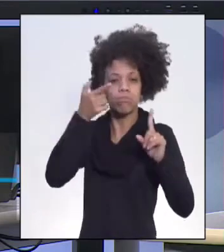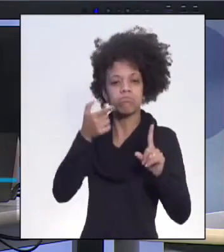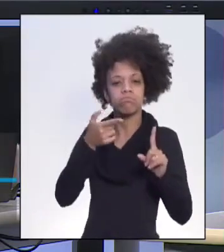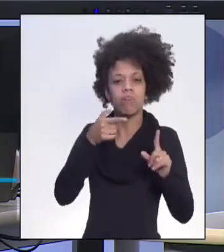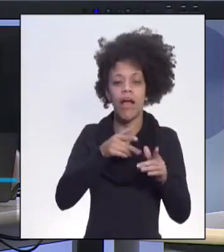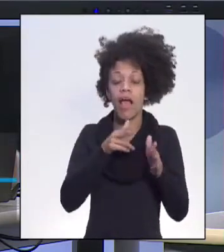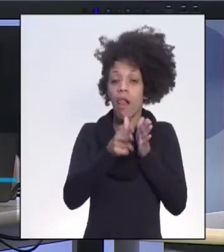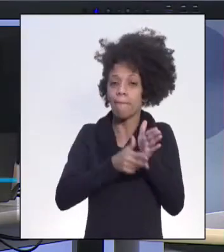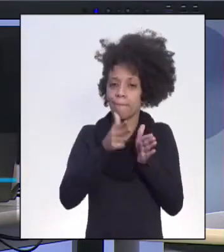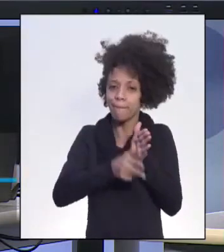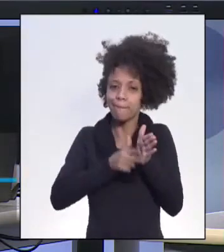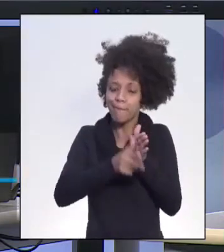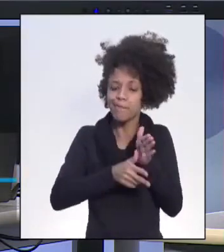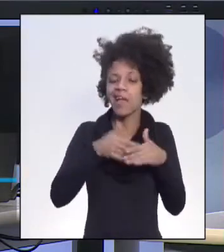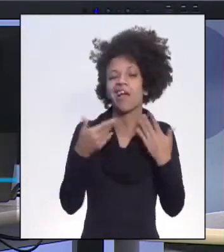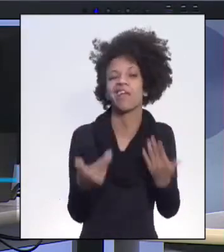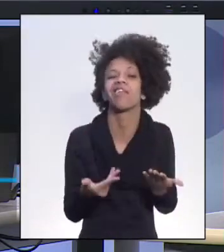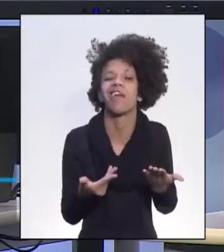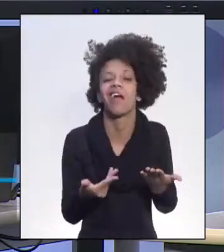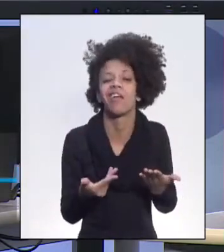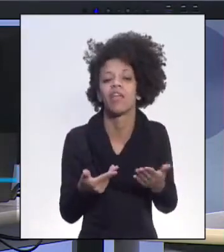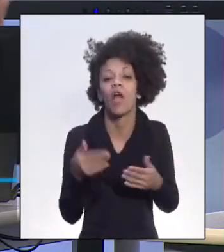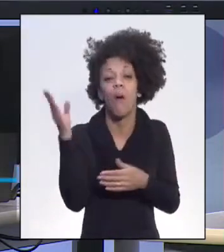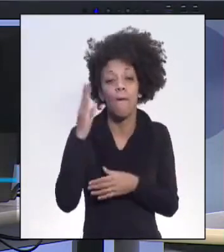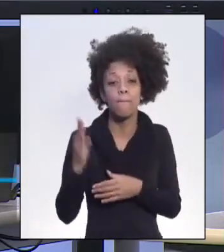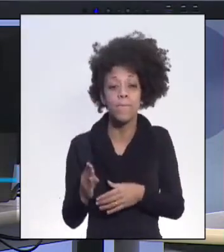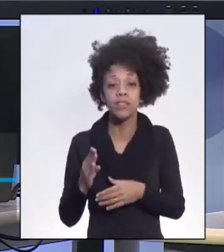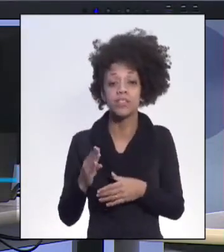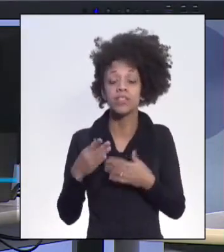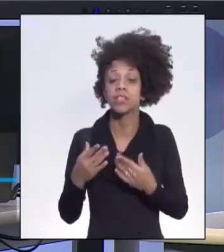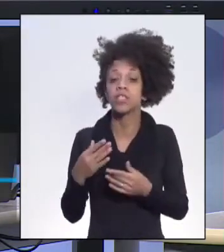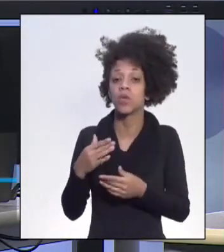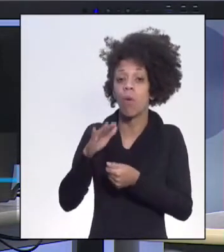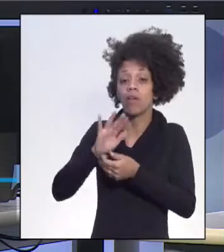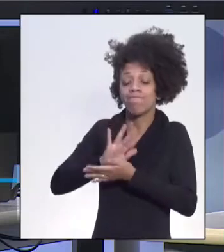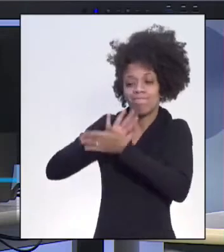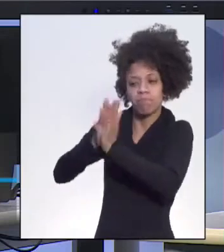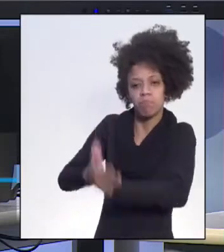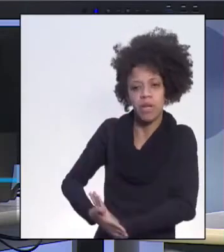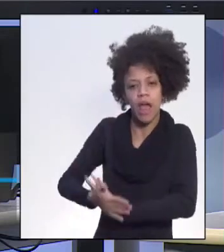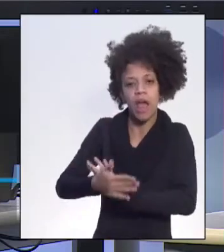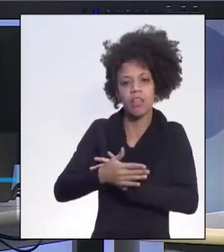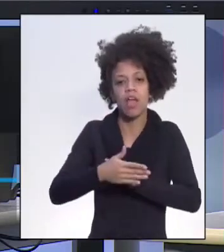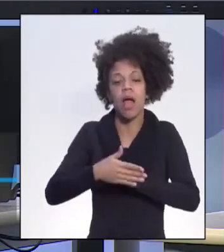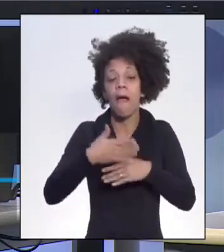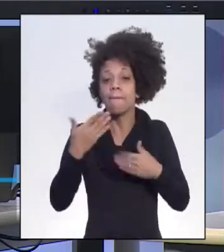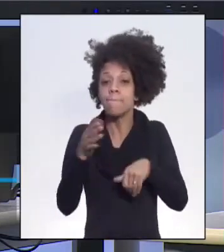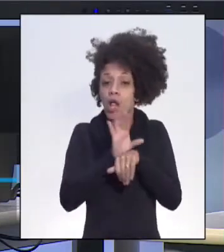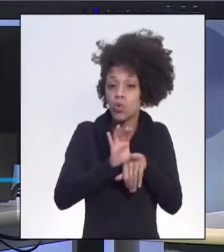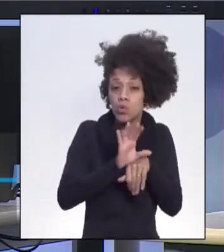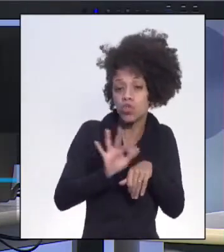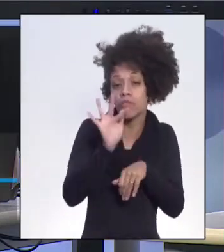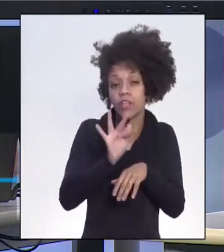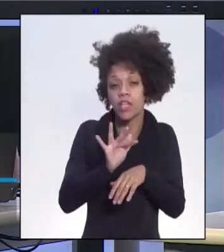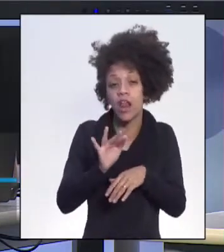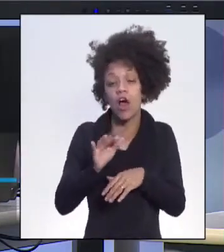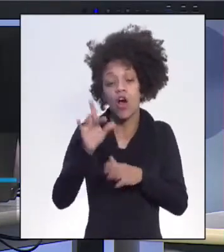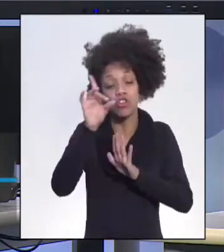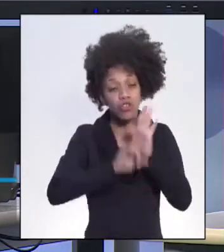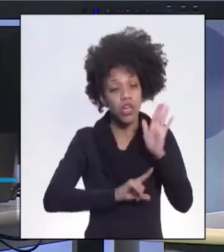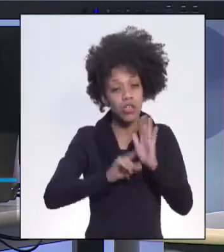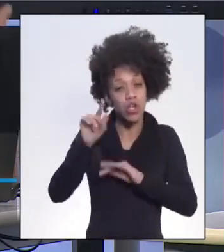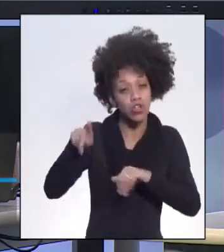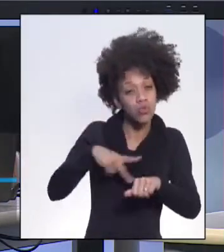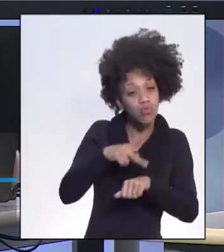ficou paraplégica, e aí o Brasil foi condenado pela Corte Interamericana de Direitos, e aí o Brasil,